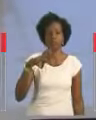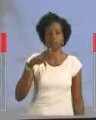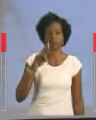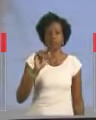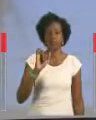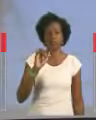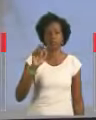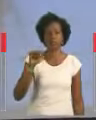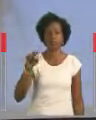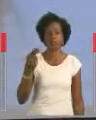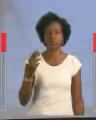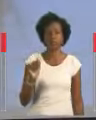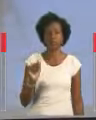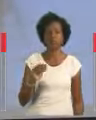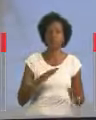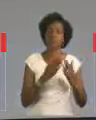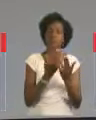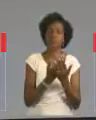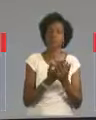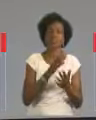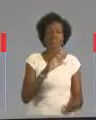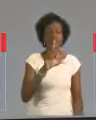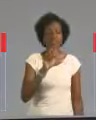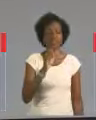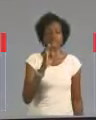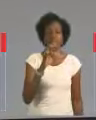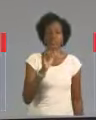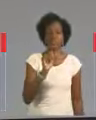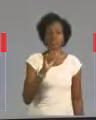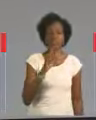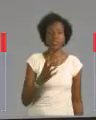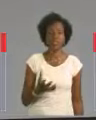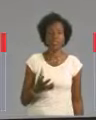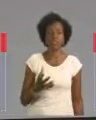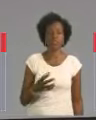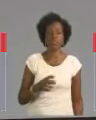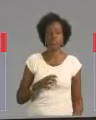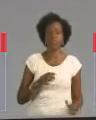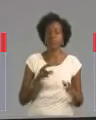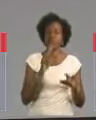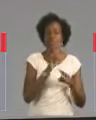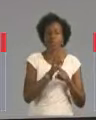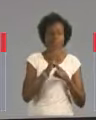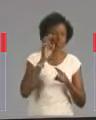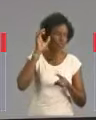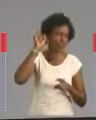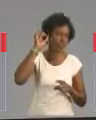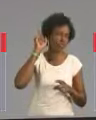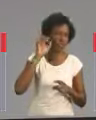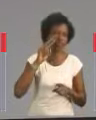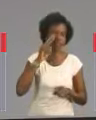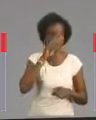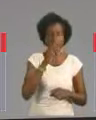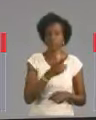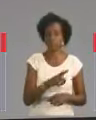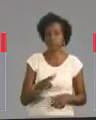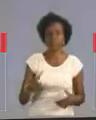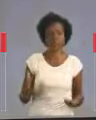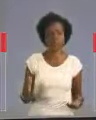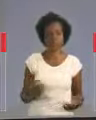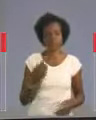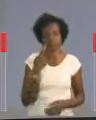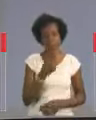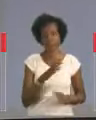isolamento térmico 6 rolamento acústico com superlotação de salas olha como que nós encontramos a escola do PSDB seu